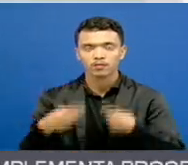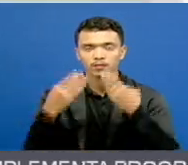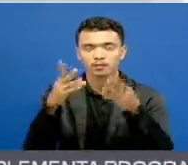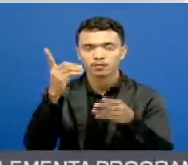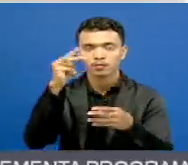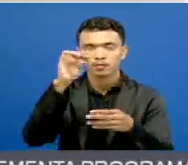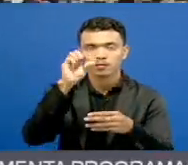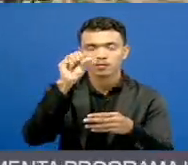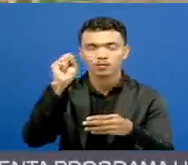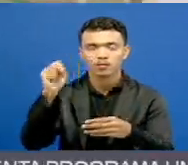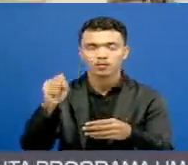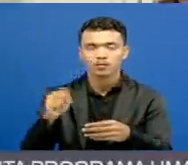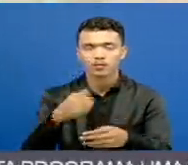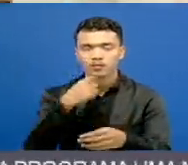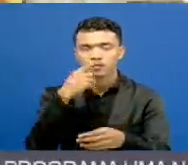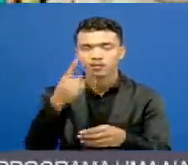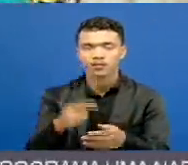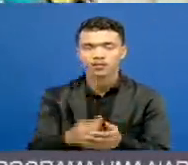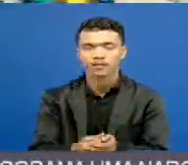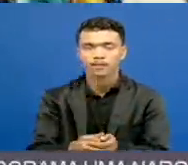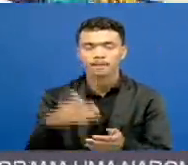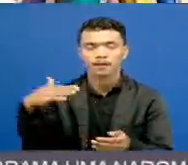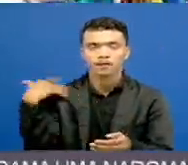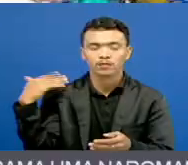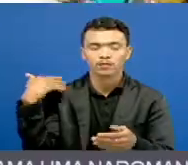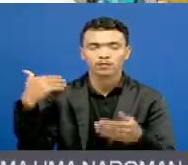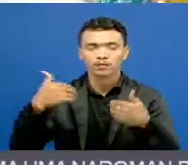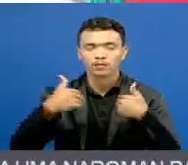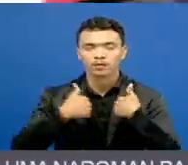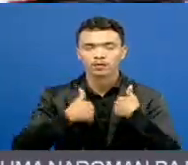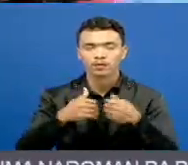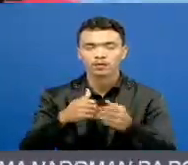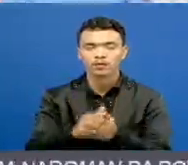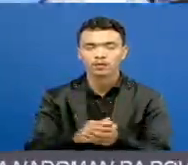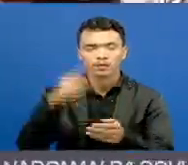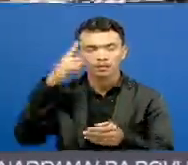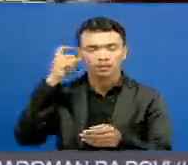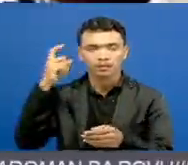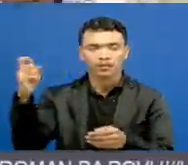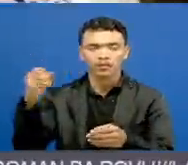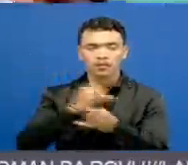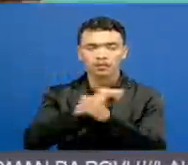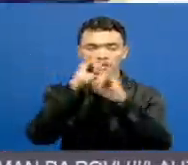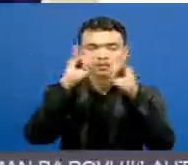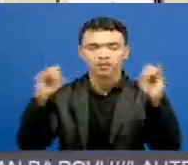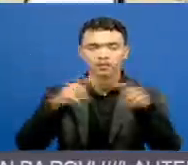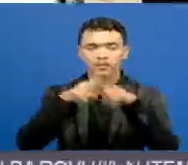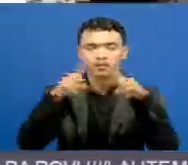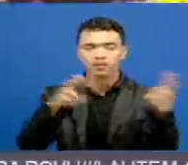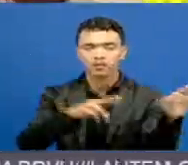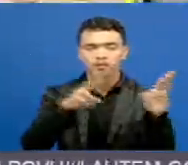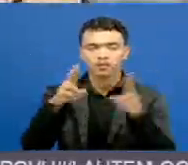Domingos Sarmento Código Hulain Hateten. Juventude Resistência Tizi Ona Mehi Ba Ukun Rasikan, mas bem